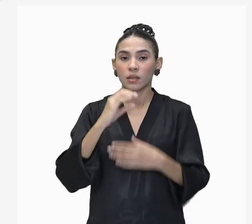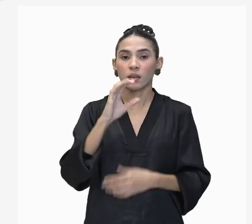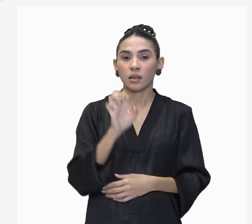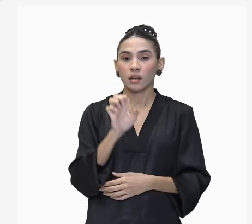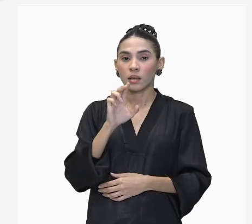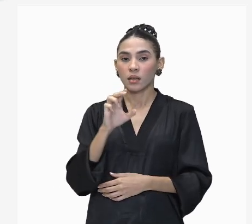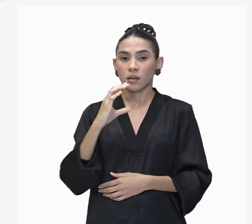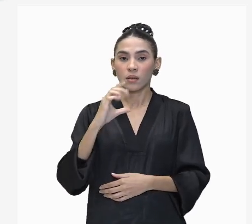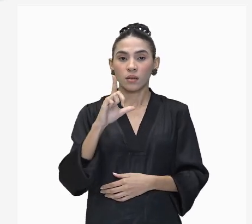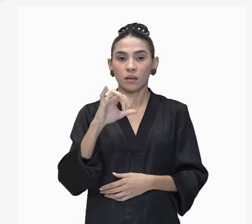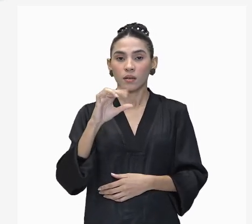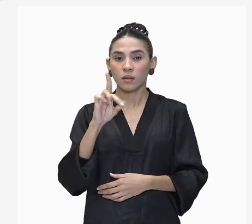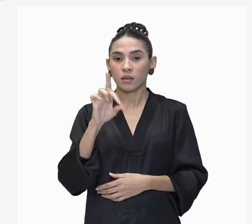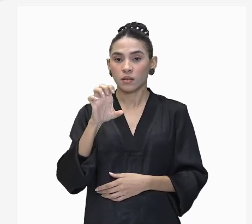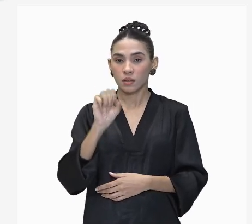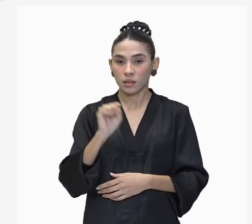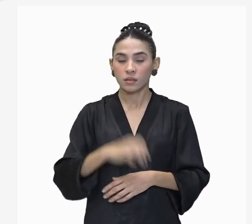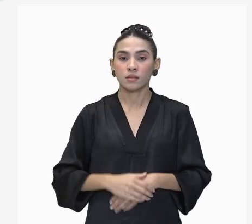Euclides